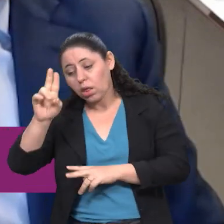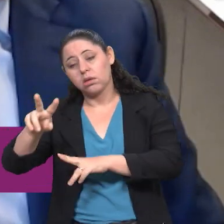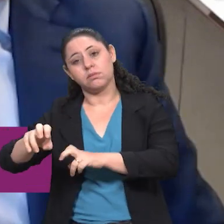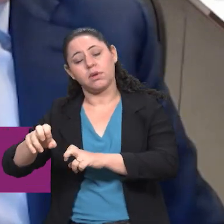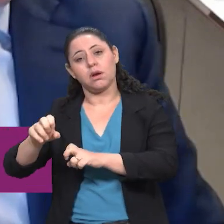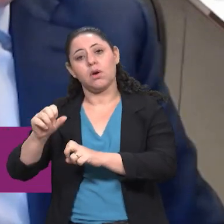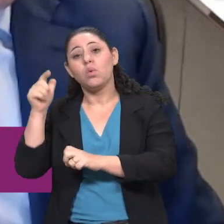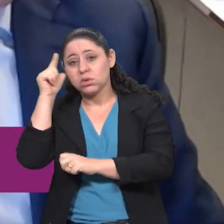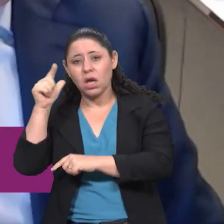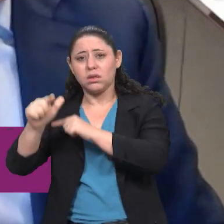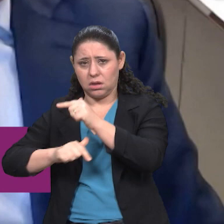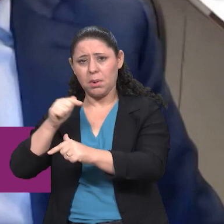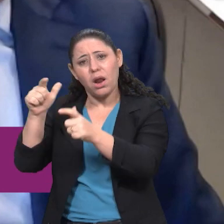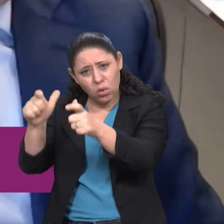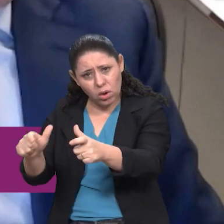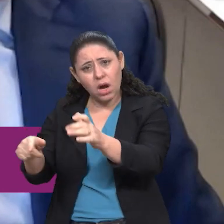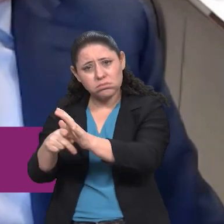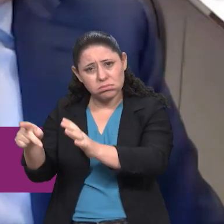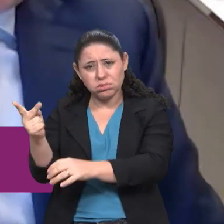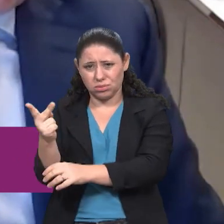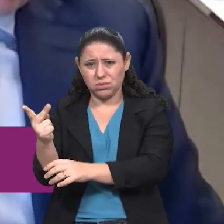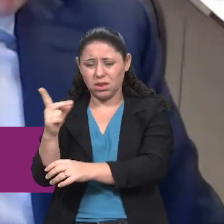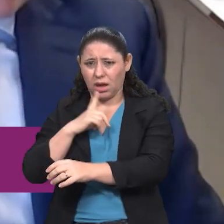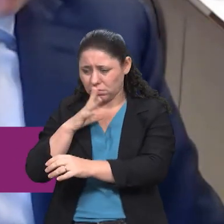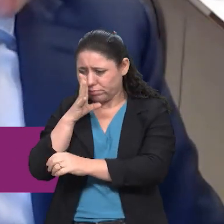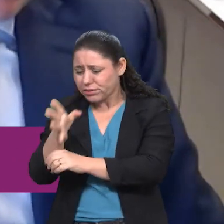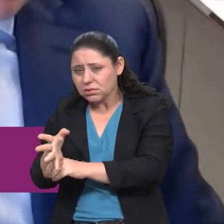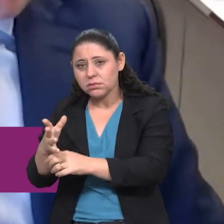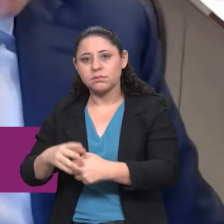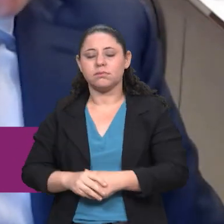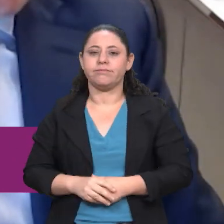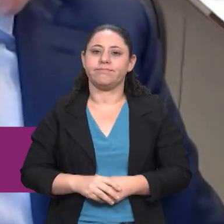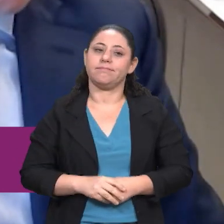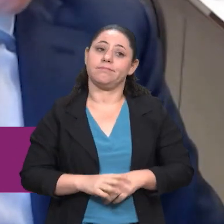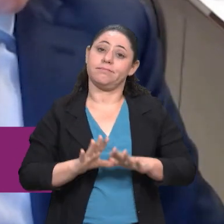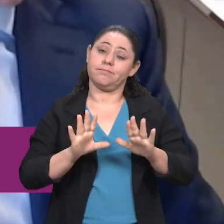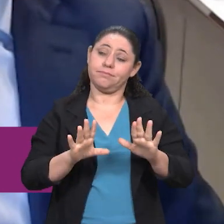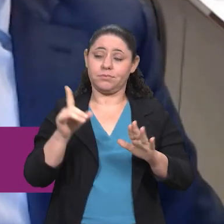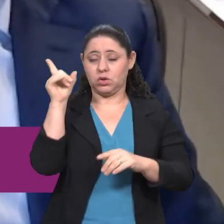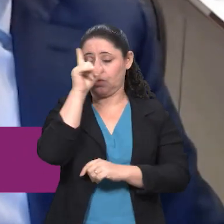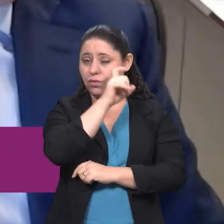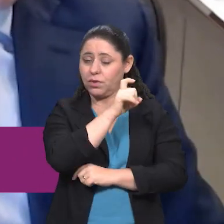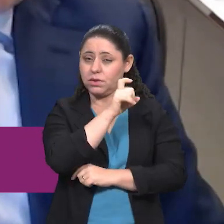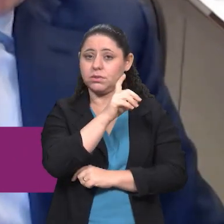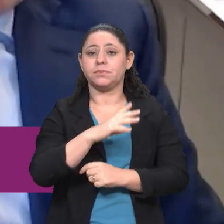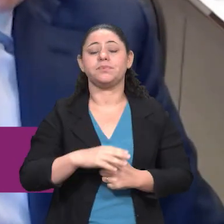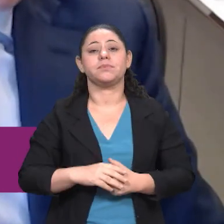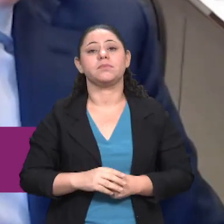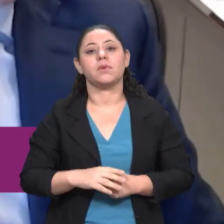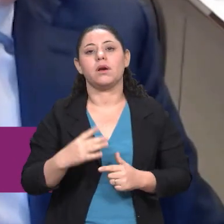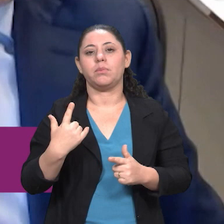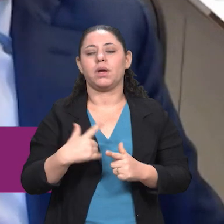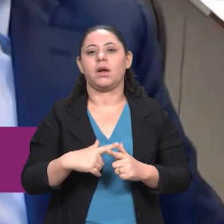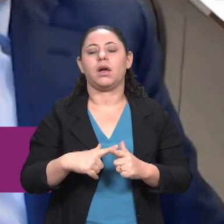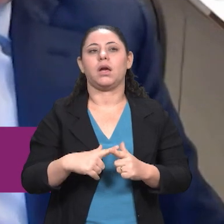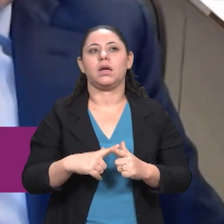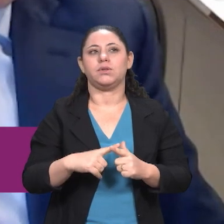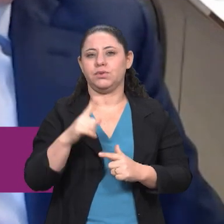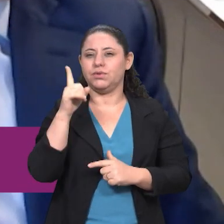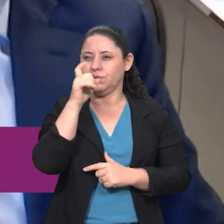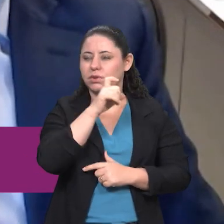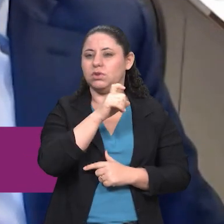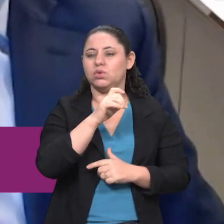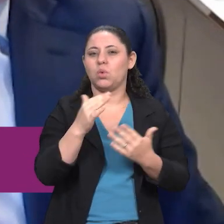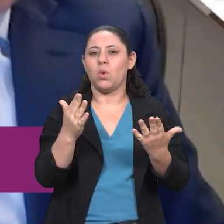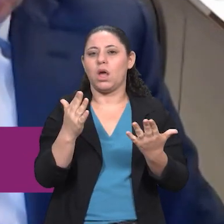nesses locais? É muito difícil, Lívia. Na verdade, são raríssimos os casos em que uma área